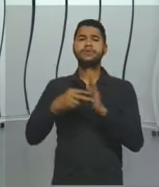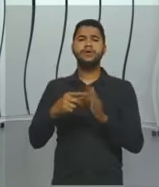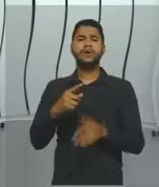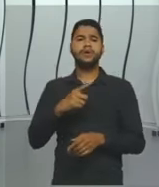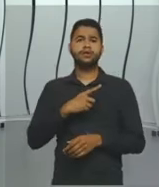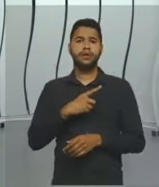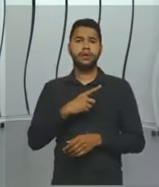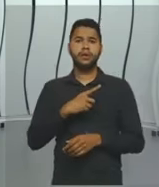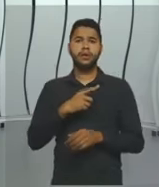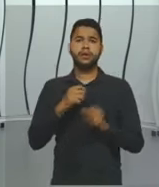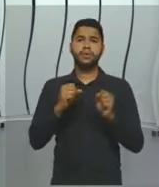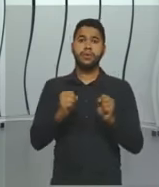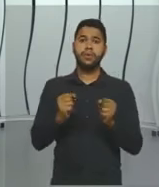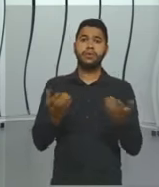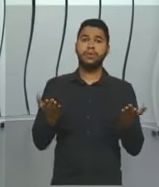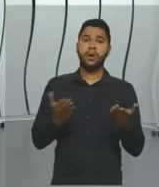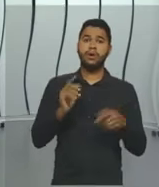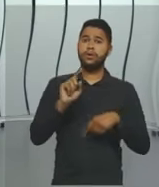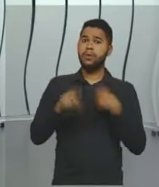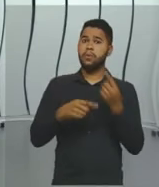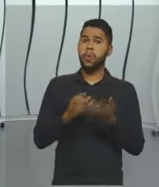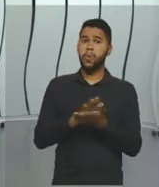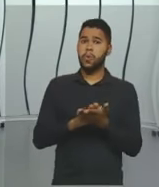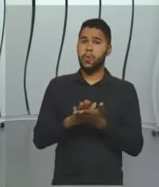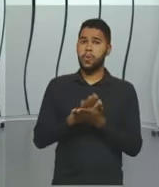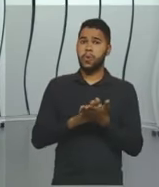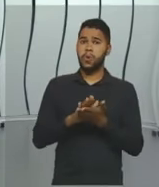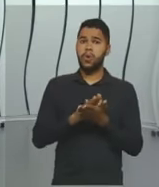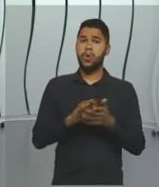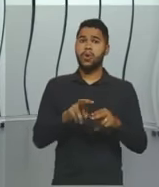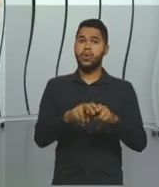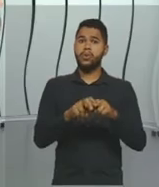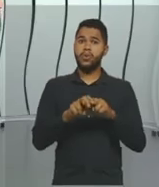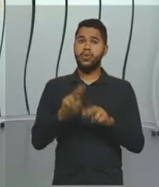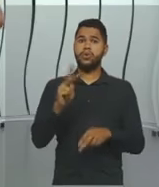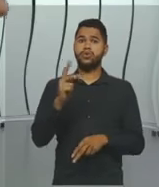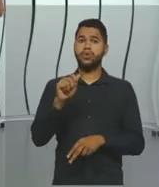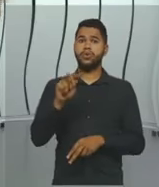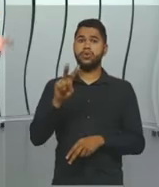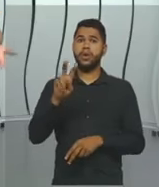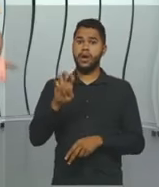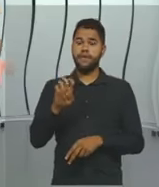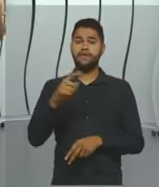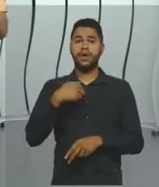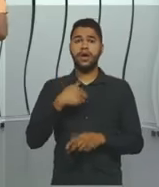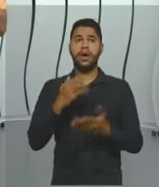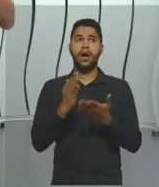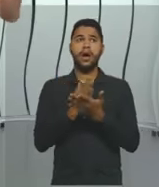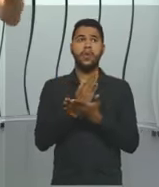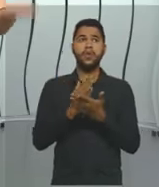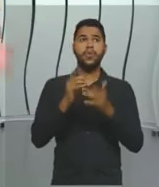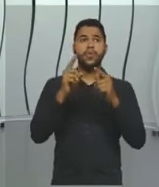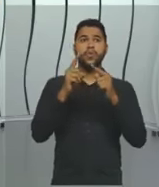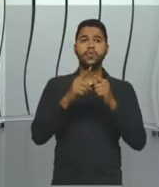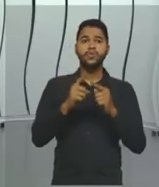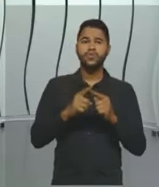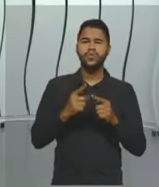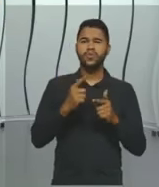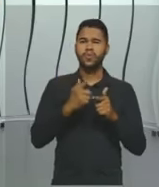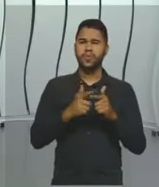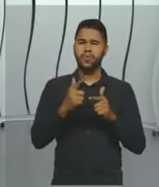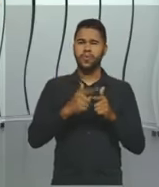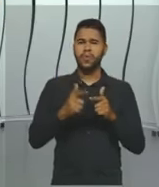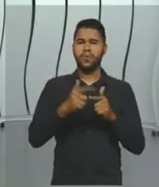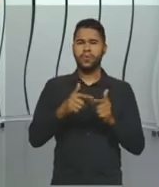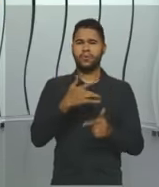sintoma eu posso ter agora e depois eu não tenho mais. Então, por isso que o have é muito usado para falar que eu estou com algum tipo de problema